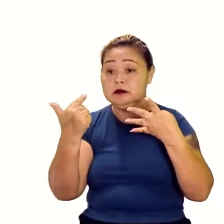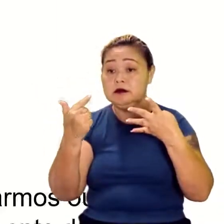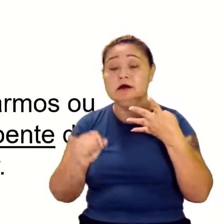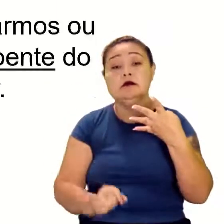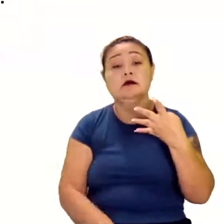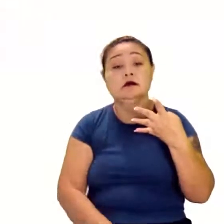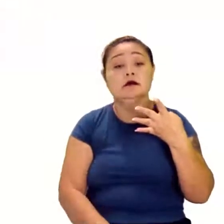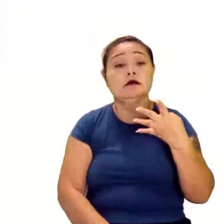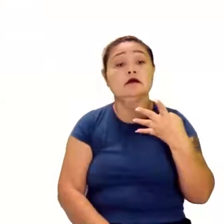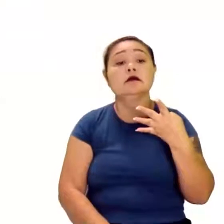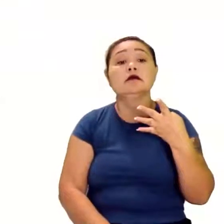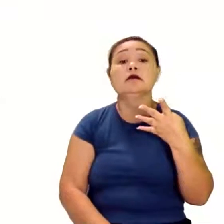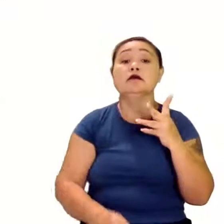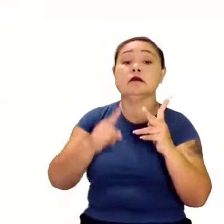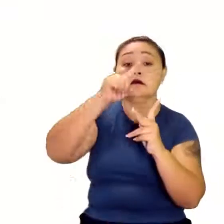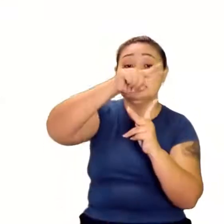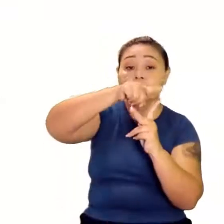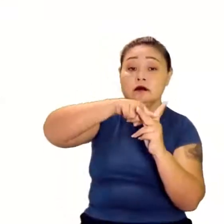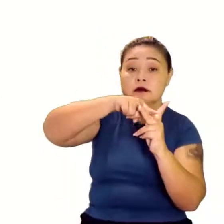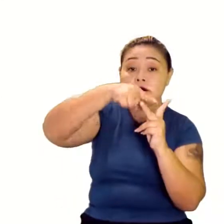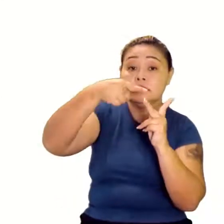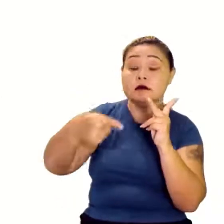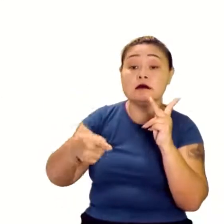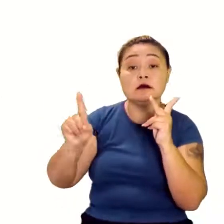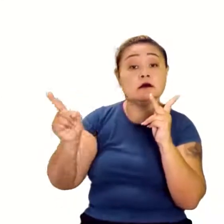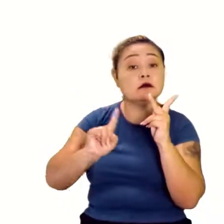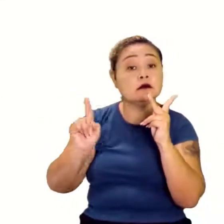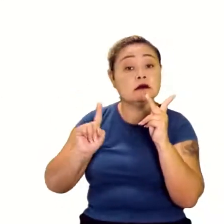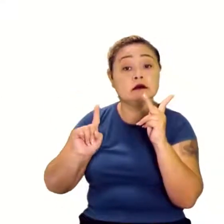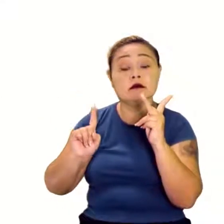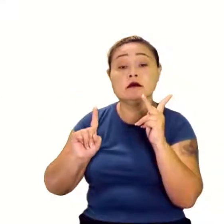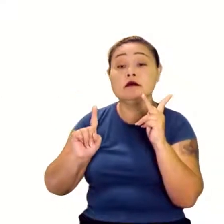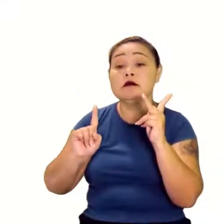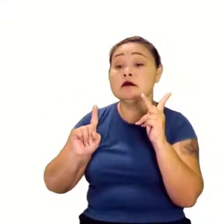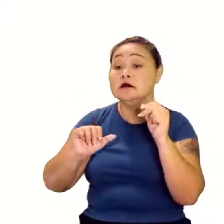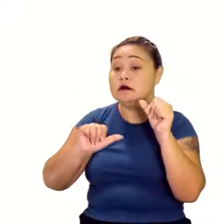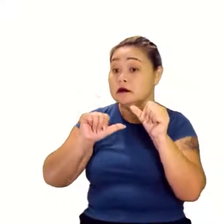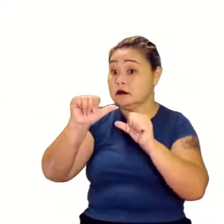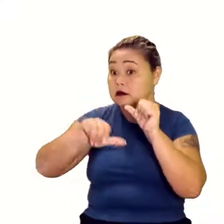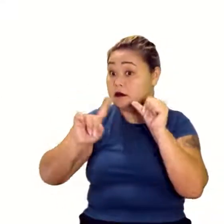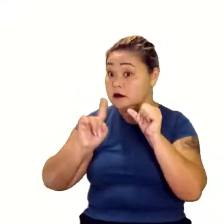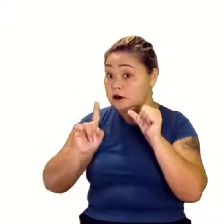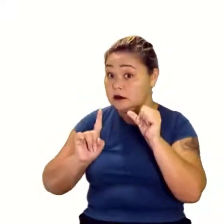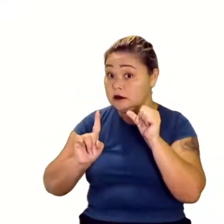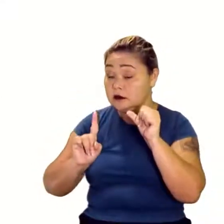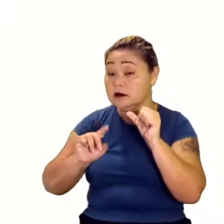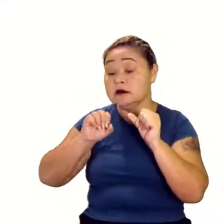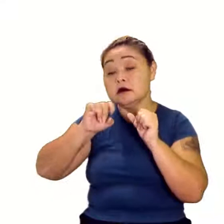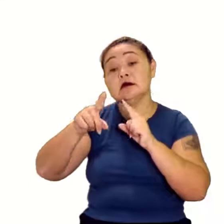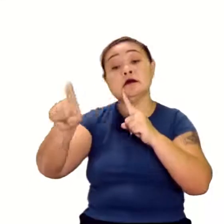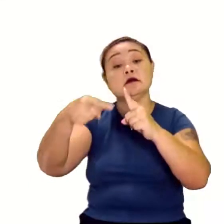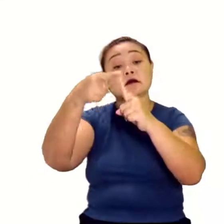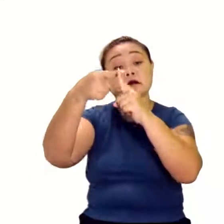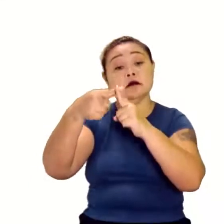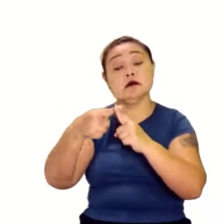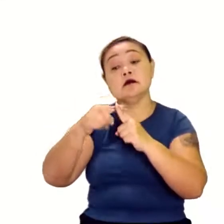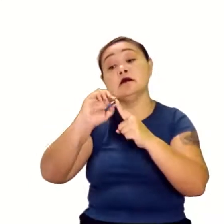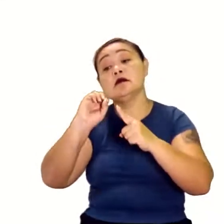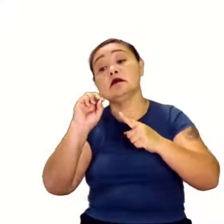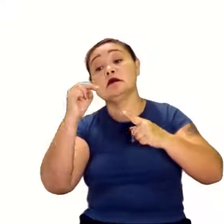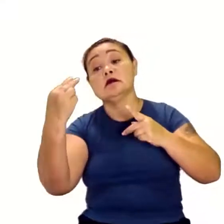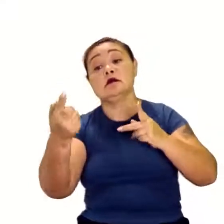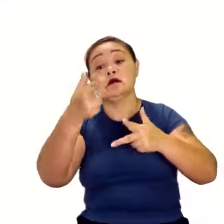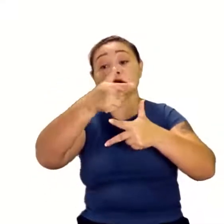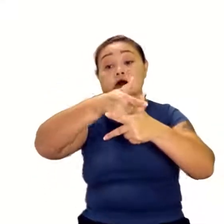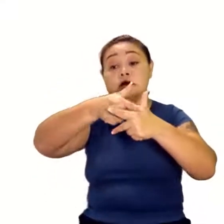propriedade. A raiz não sofre alteração se multiplicarmos